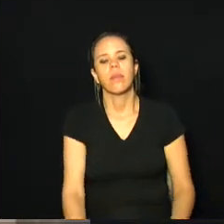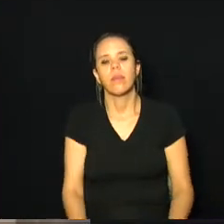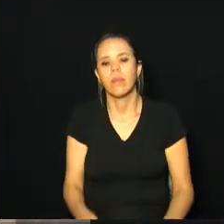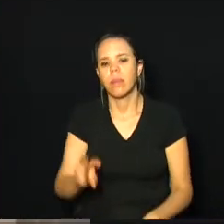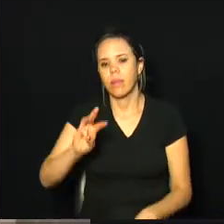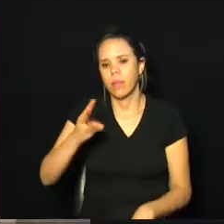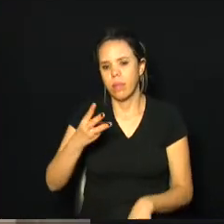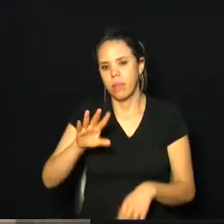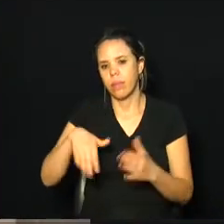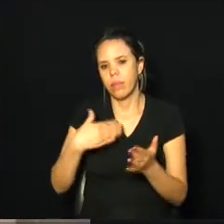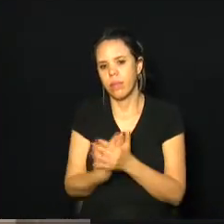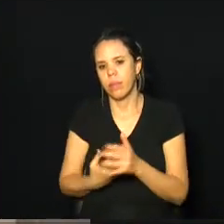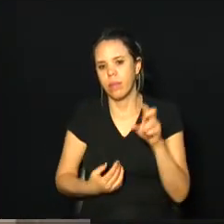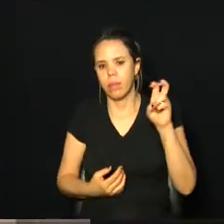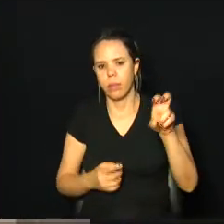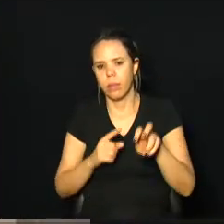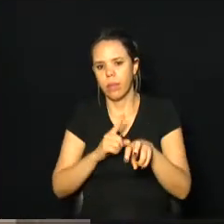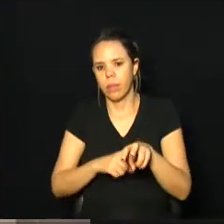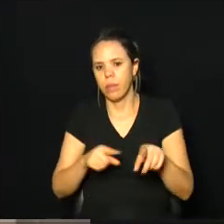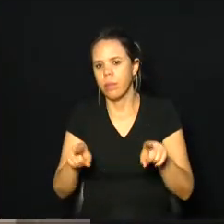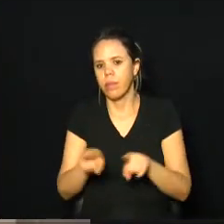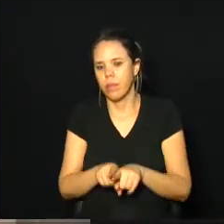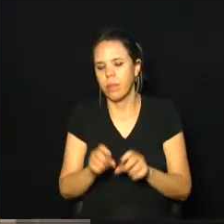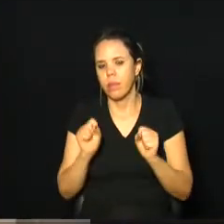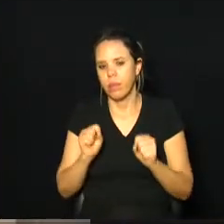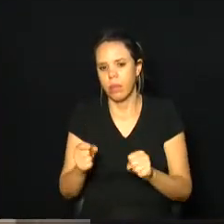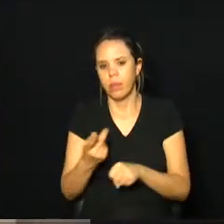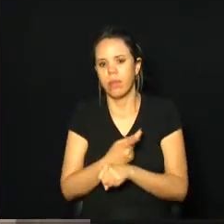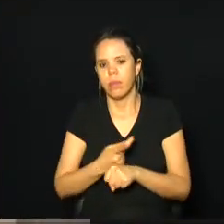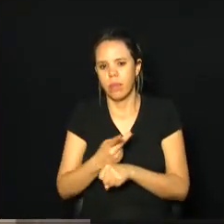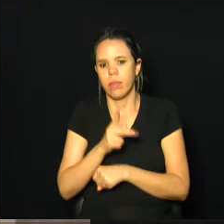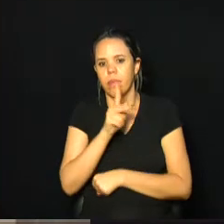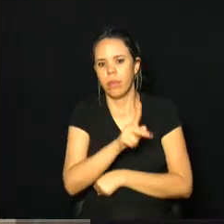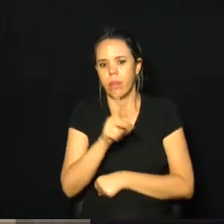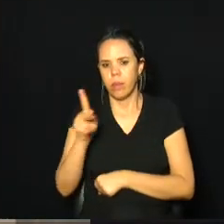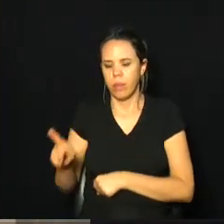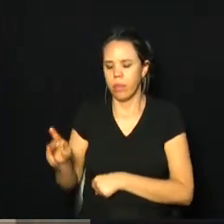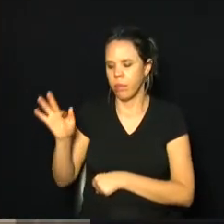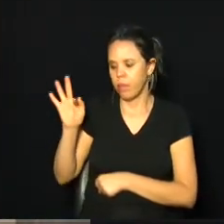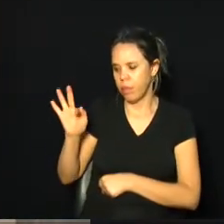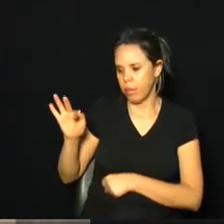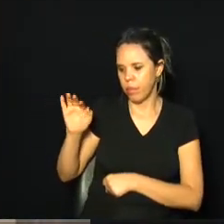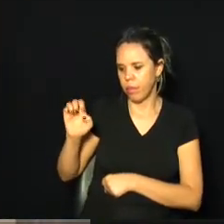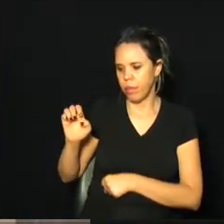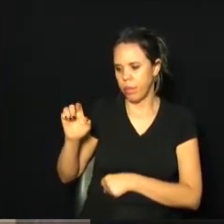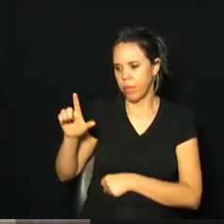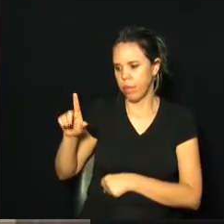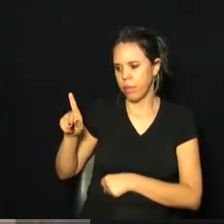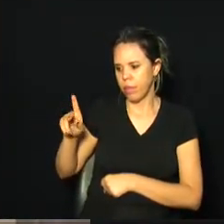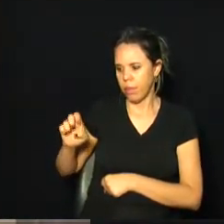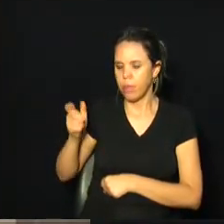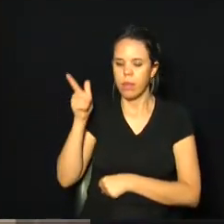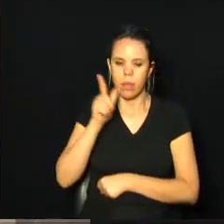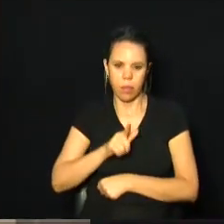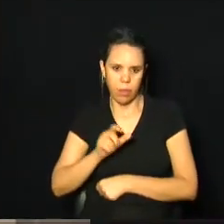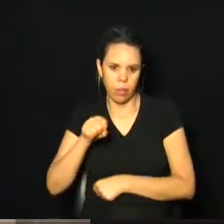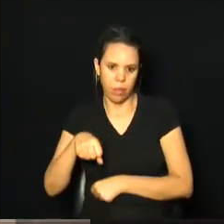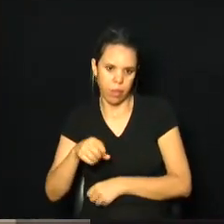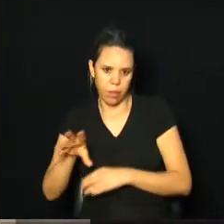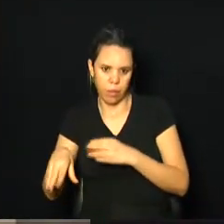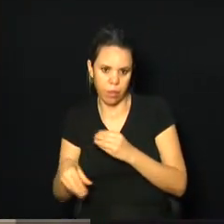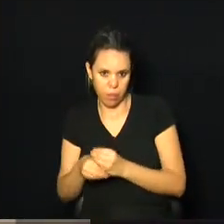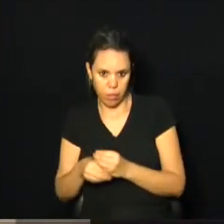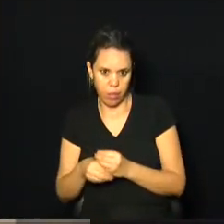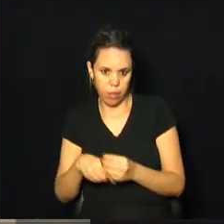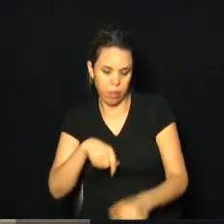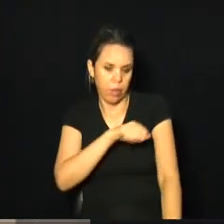15 às 17 horas também. Então, pode procurar o professor Felipe Soligo, que a gente vai conseguir inserir